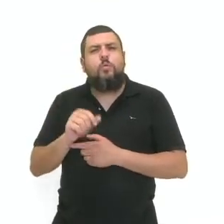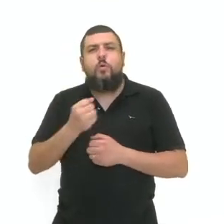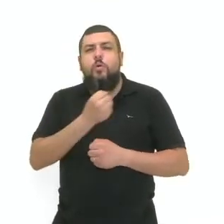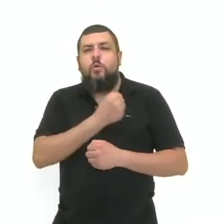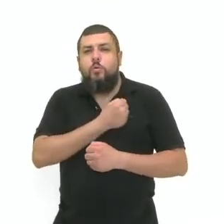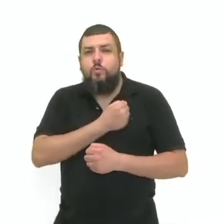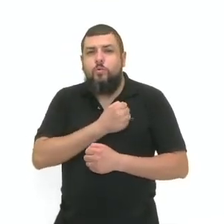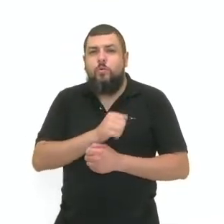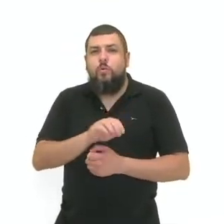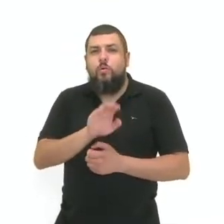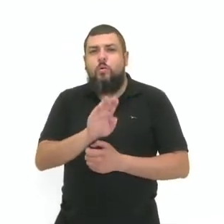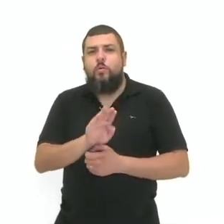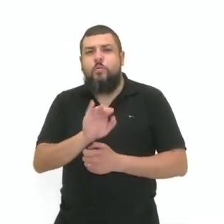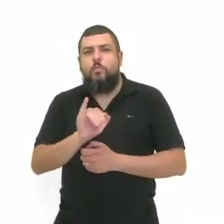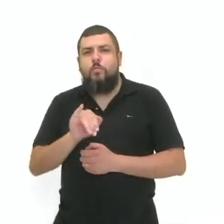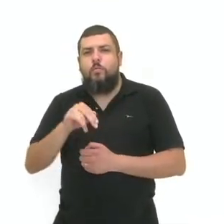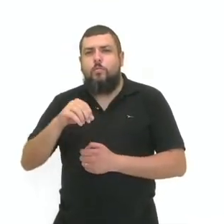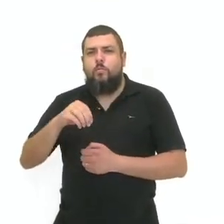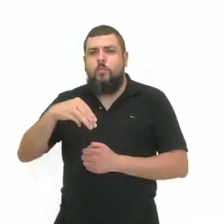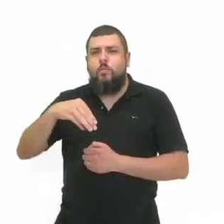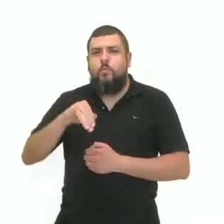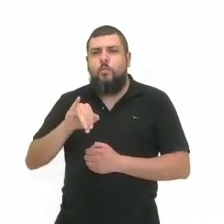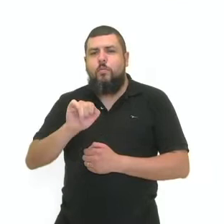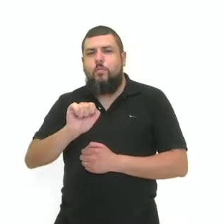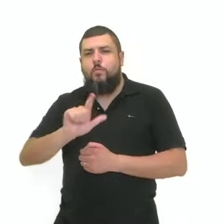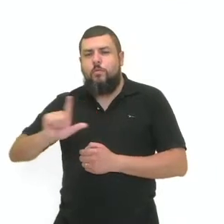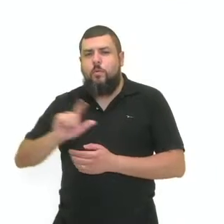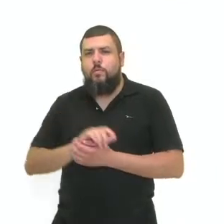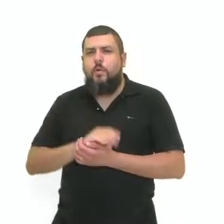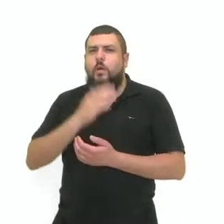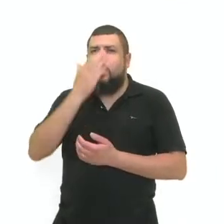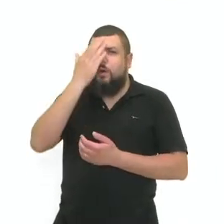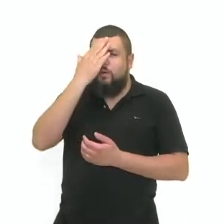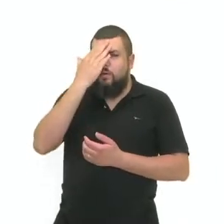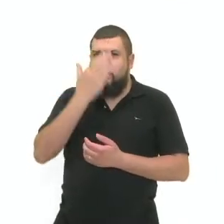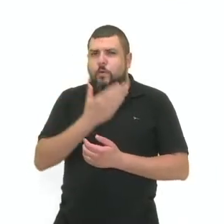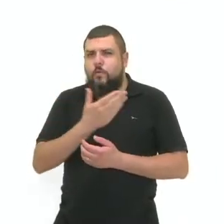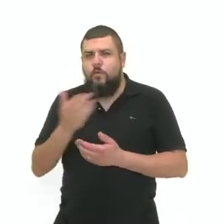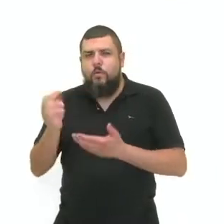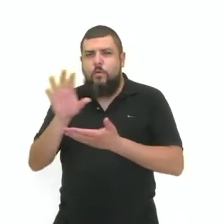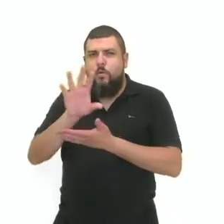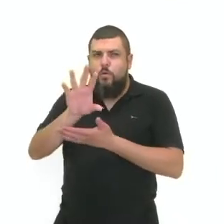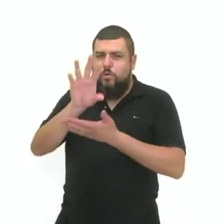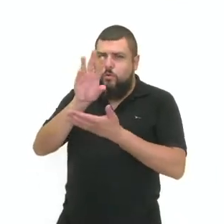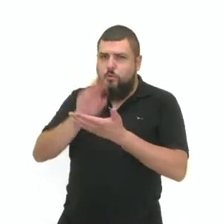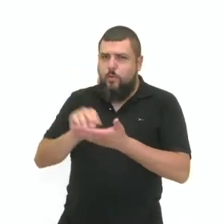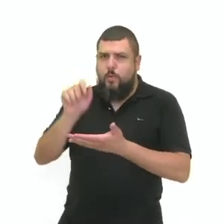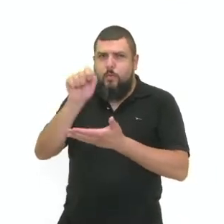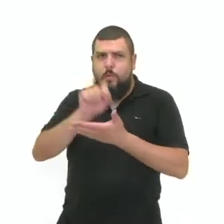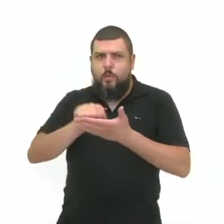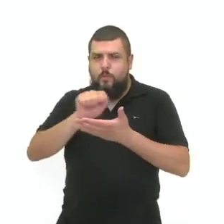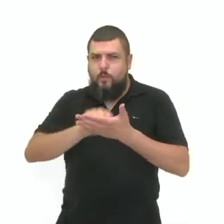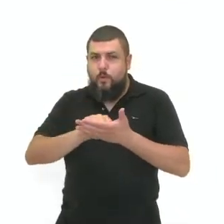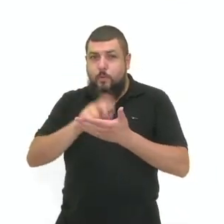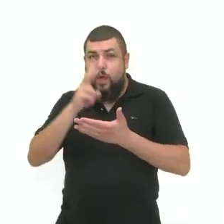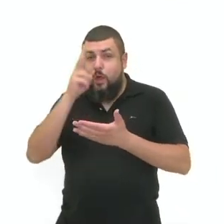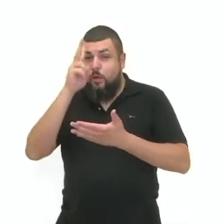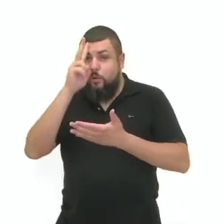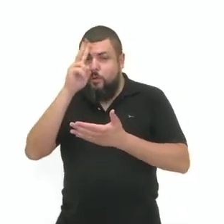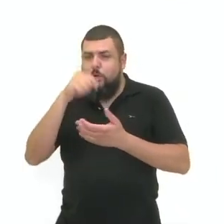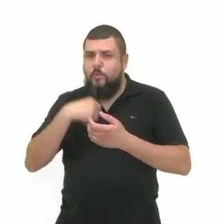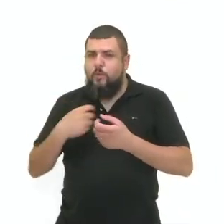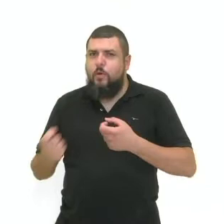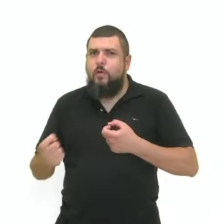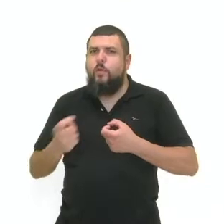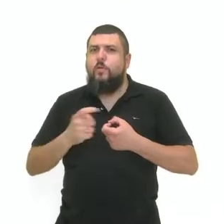sobre isso e tenho certeza que você aí nas suas anotações do caderno, se não lembra, volte lá que você vai lembrar o que